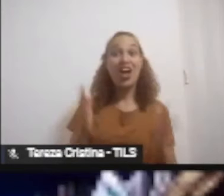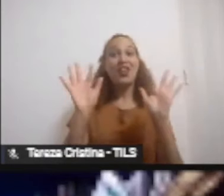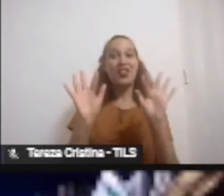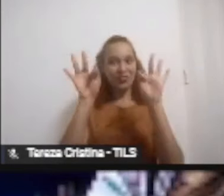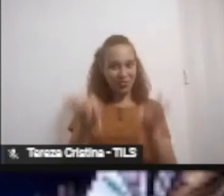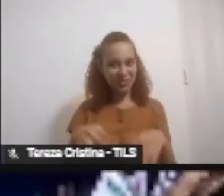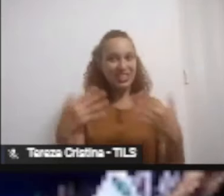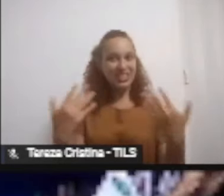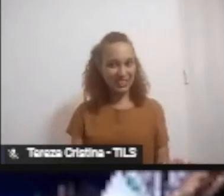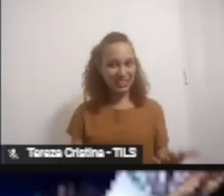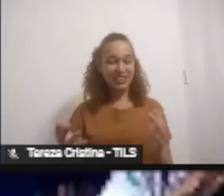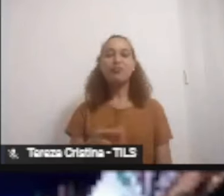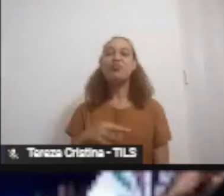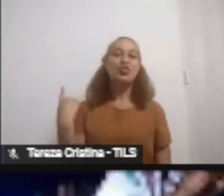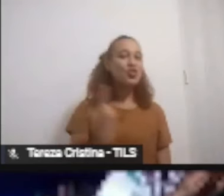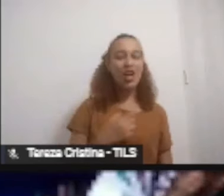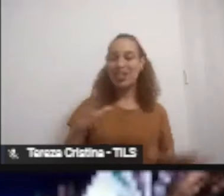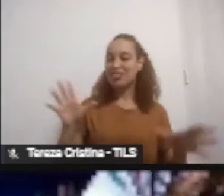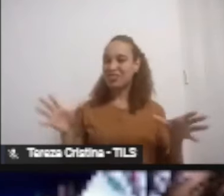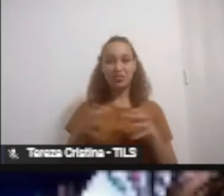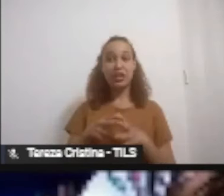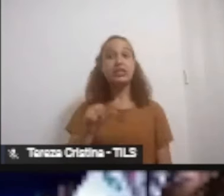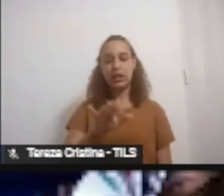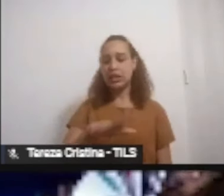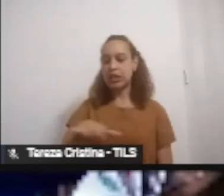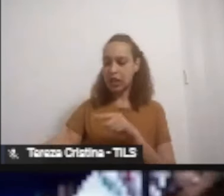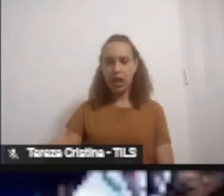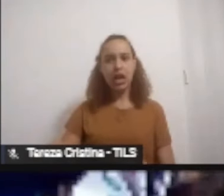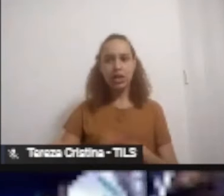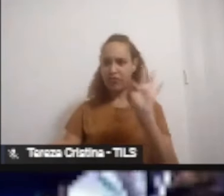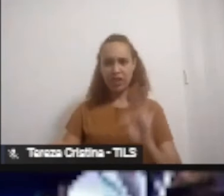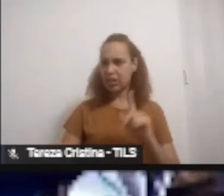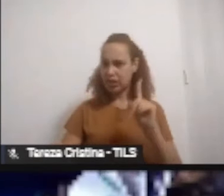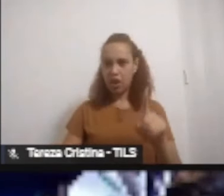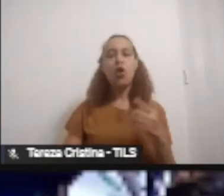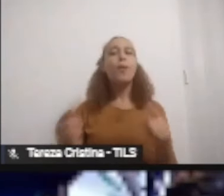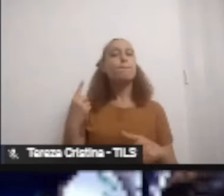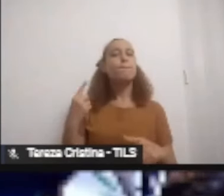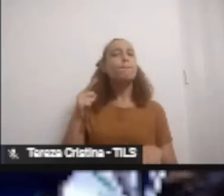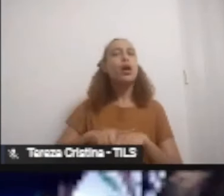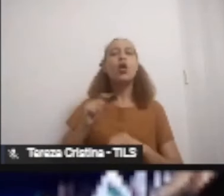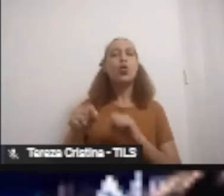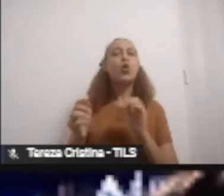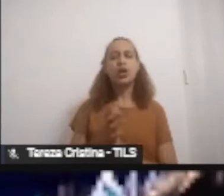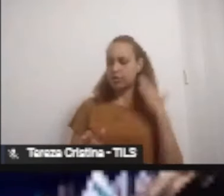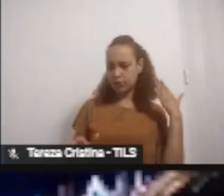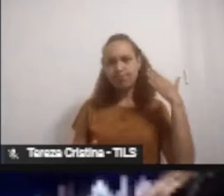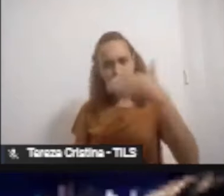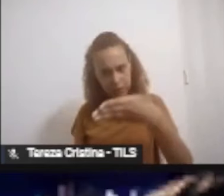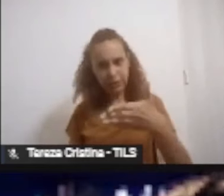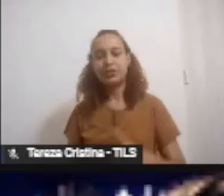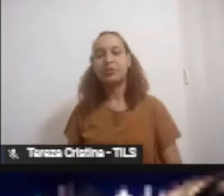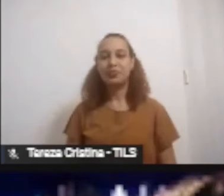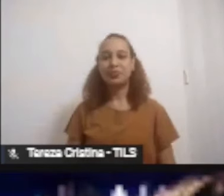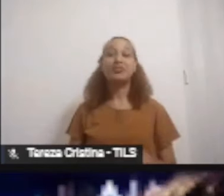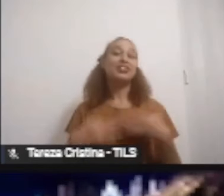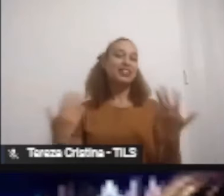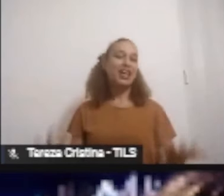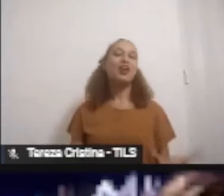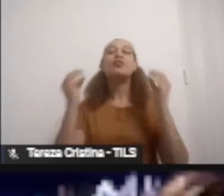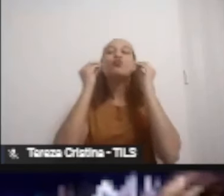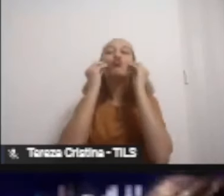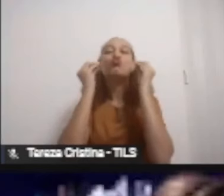vamos ser a aldeia. E se a criança não está feliz, está na hora de meter o nariz. É isso? Isso aí. Então, gente,